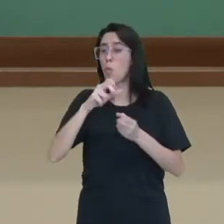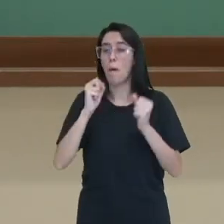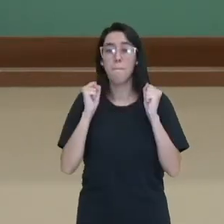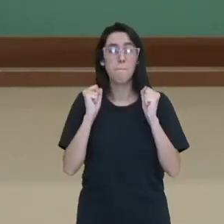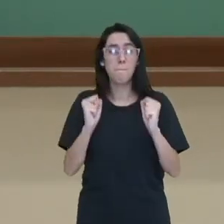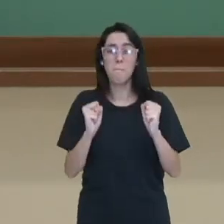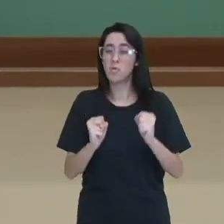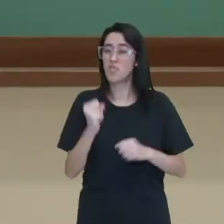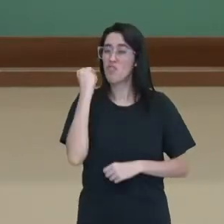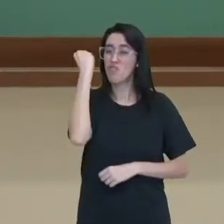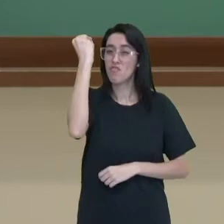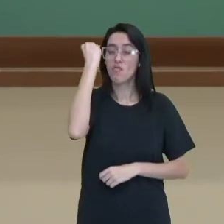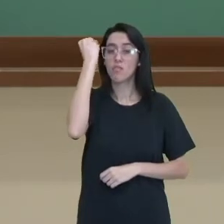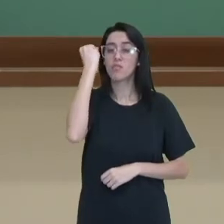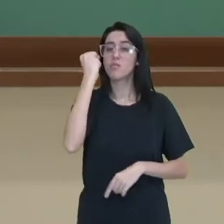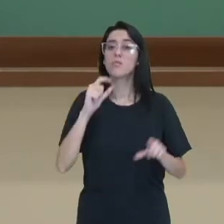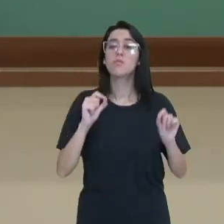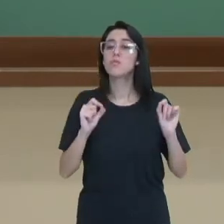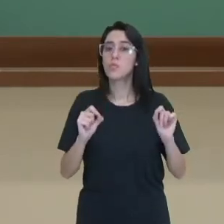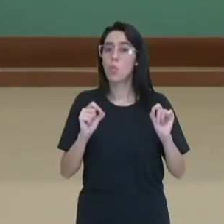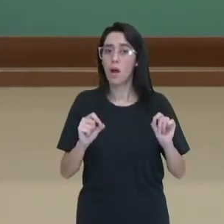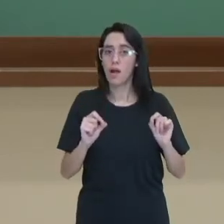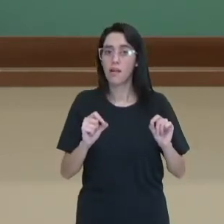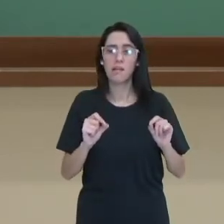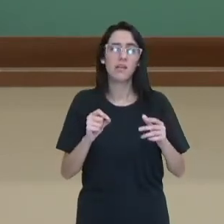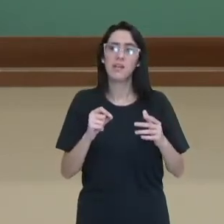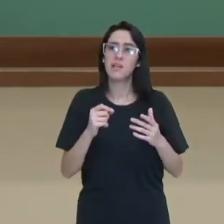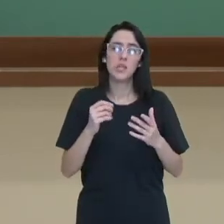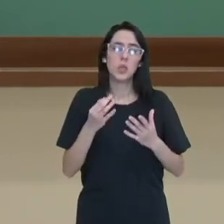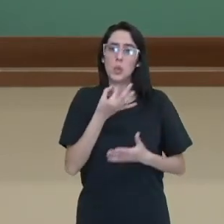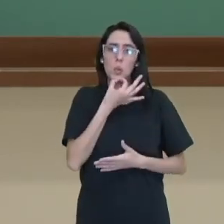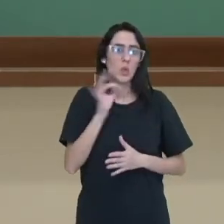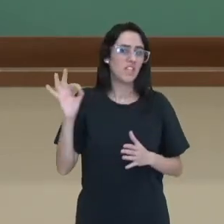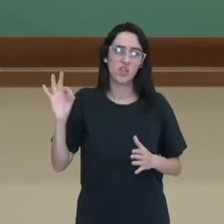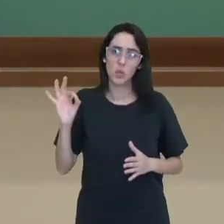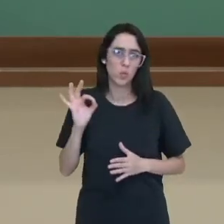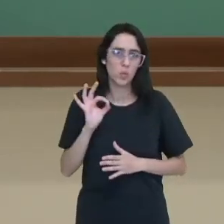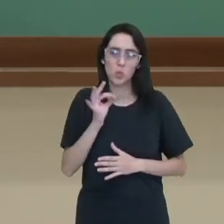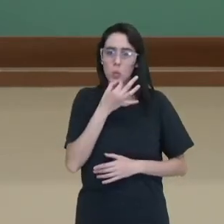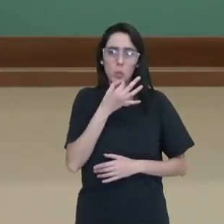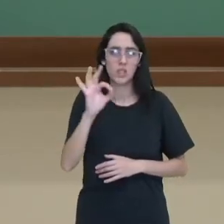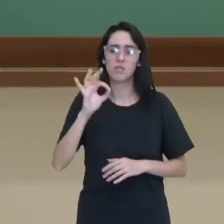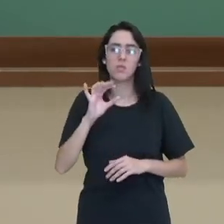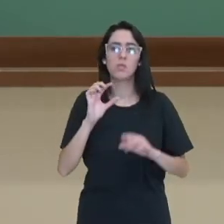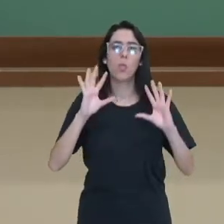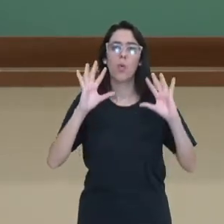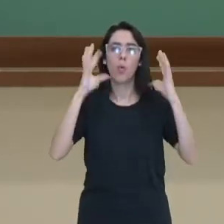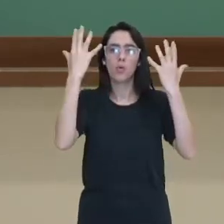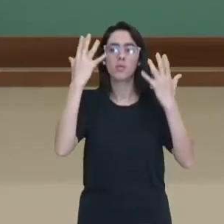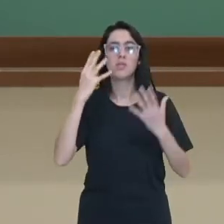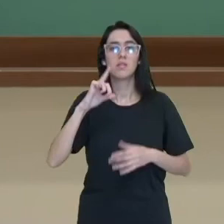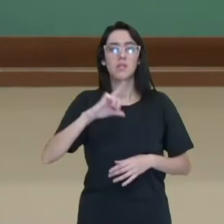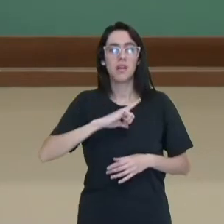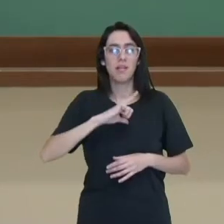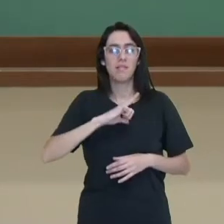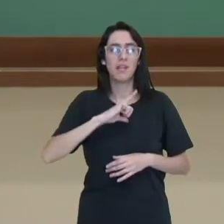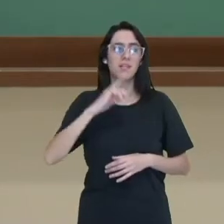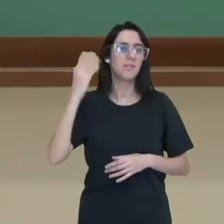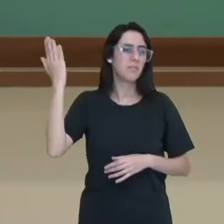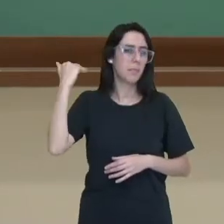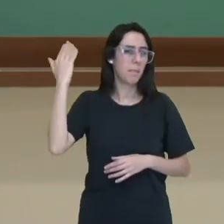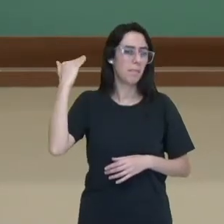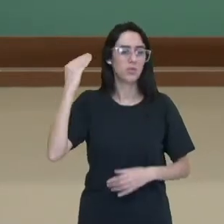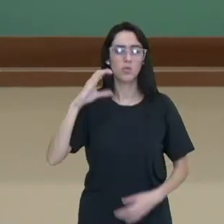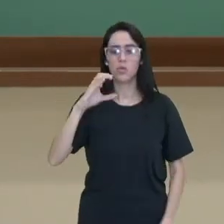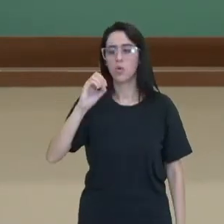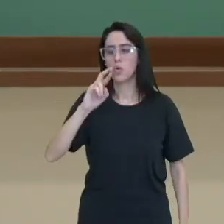esse teste foi absurdo e acabou fazendo com que a corrida armamentista